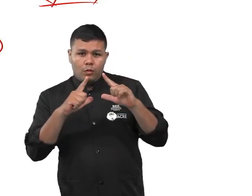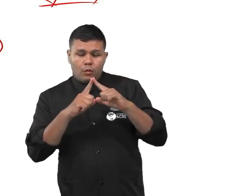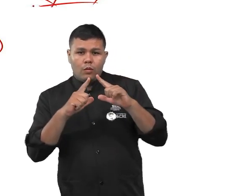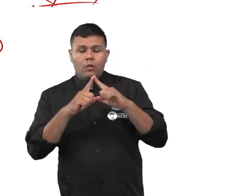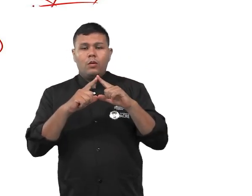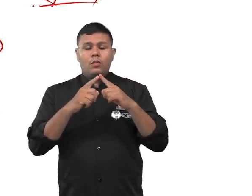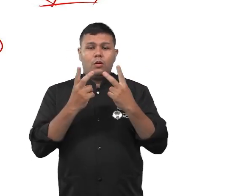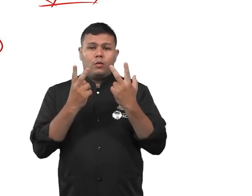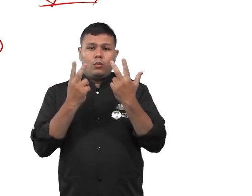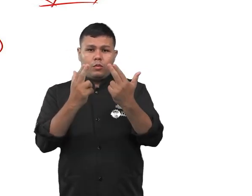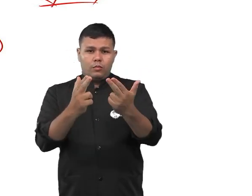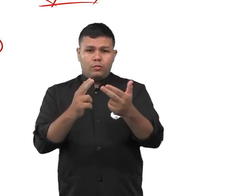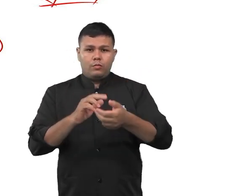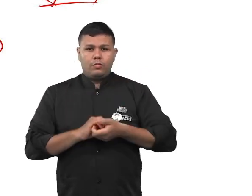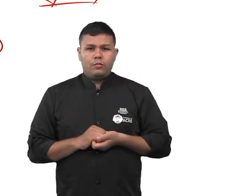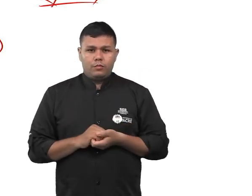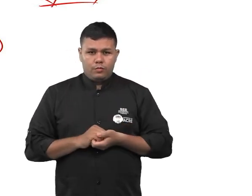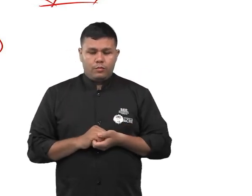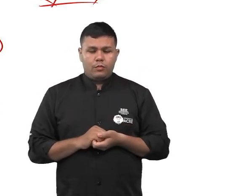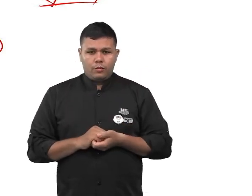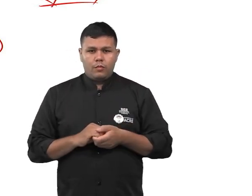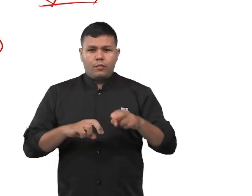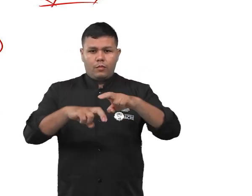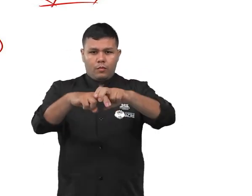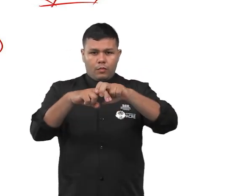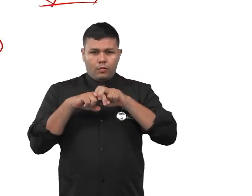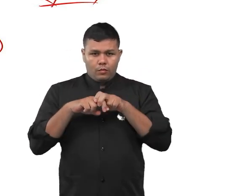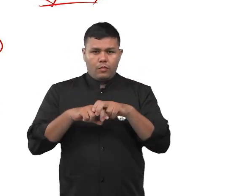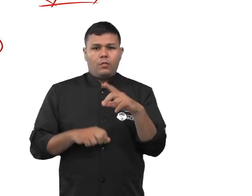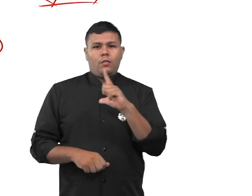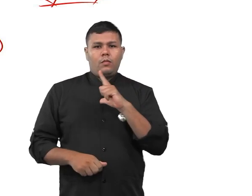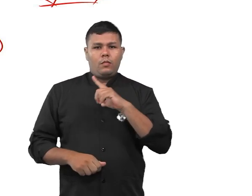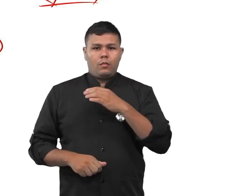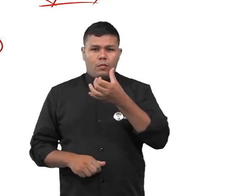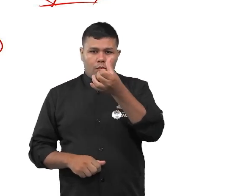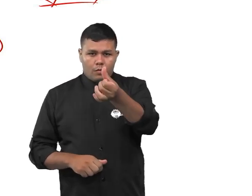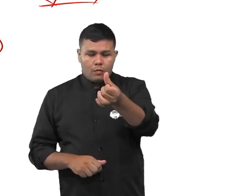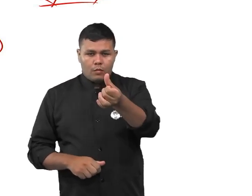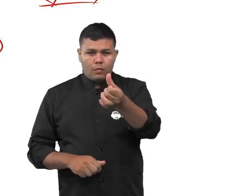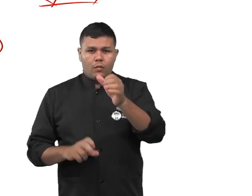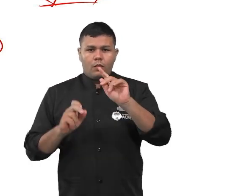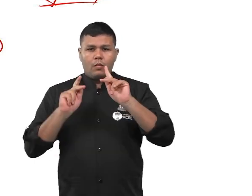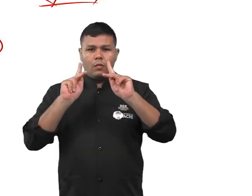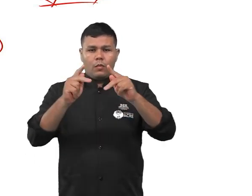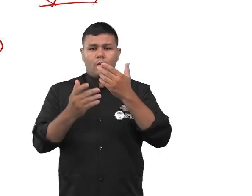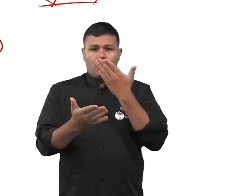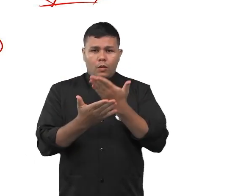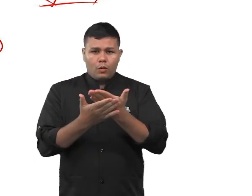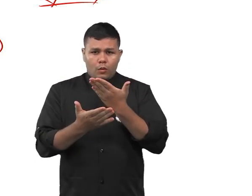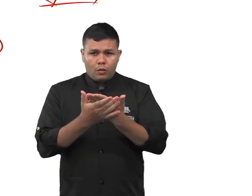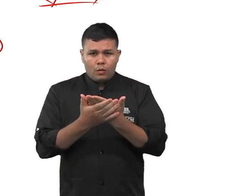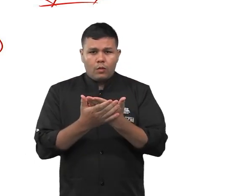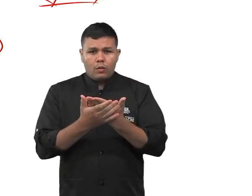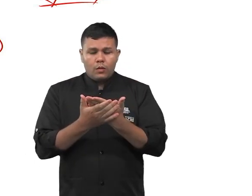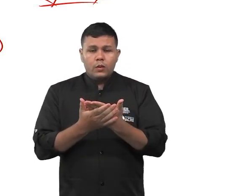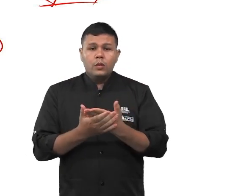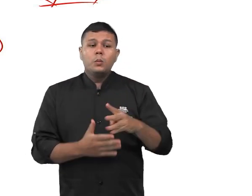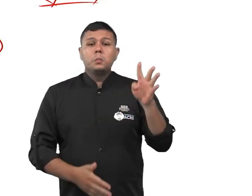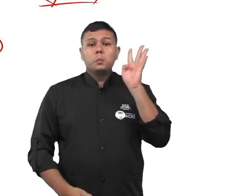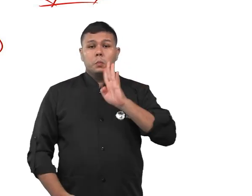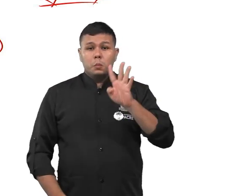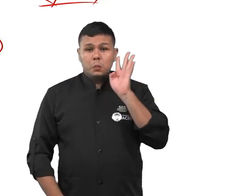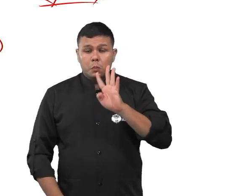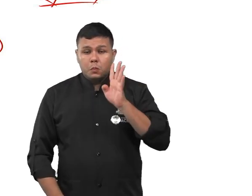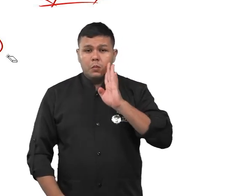exatamente iguais, tá bom? Por isso aparece esses 6 aqui, ó. Ok, estudante? E a gente tem o que, professor, de mais interessante aqui para a